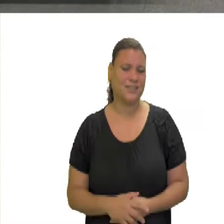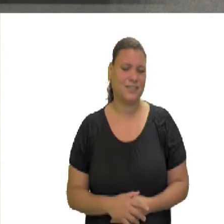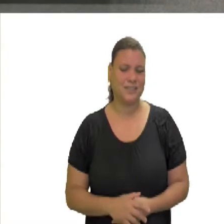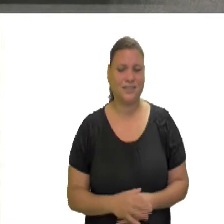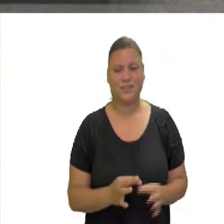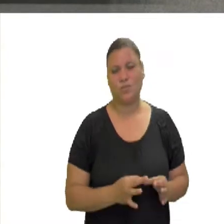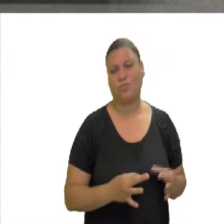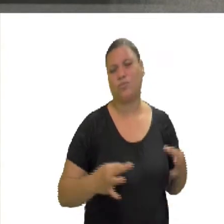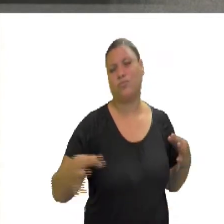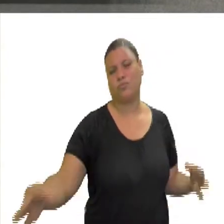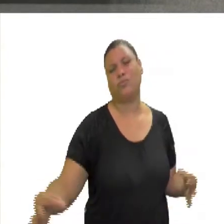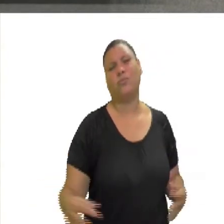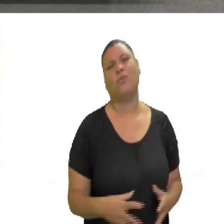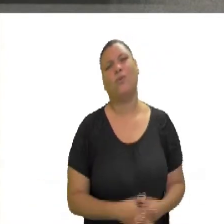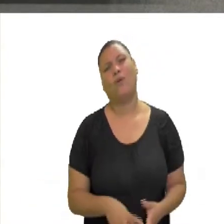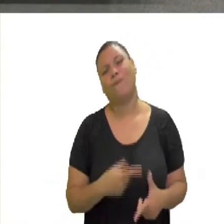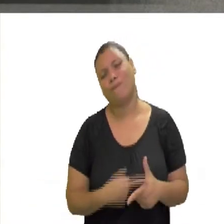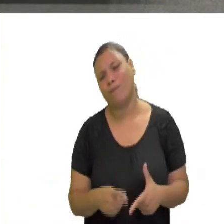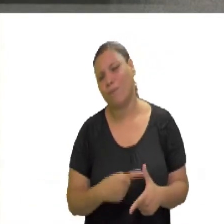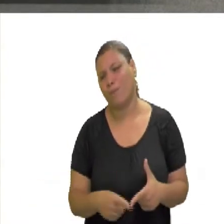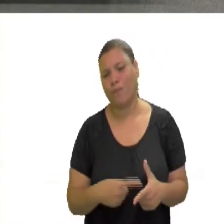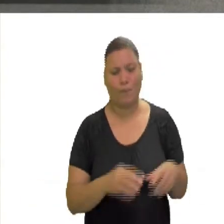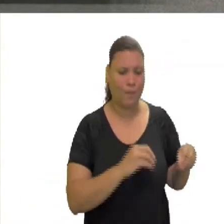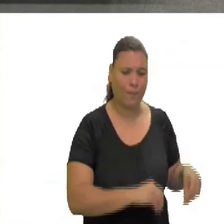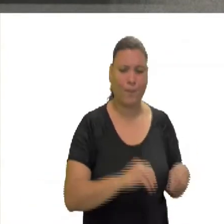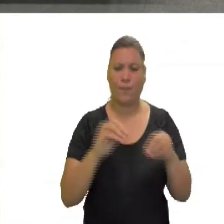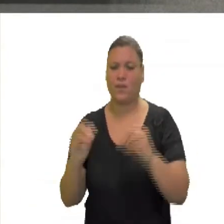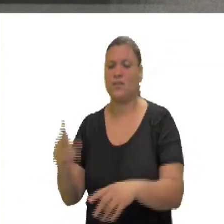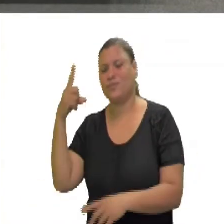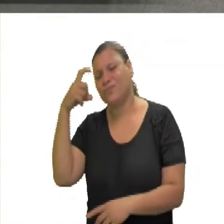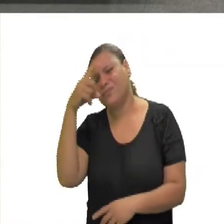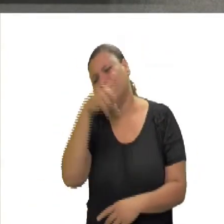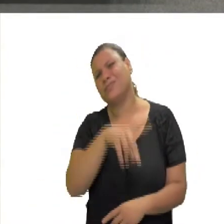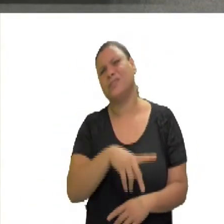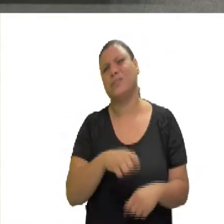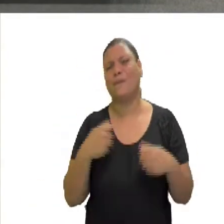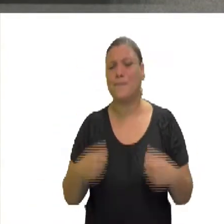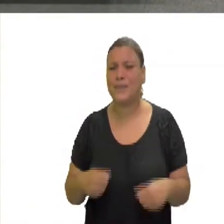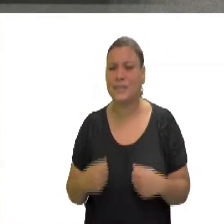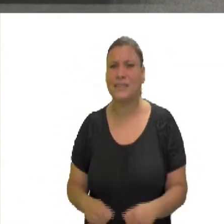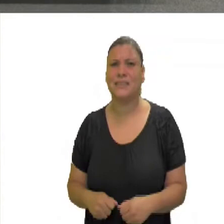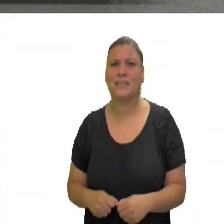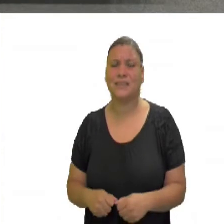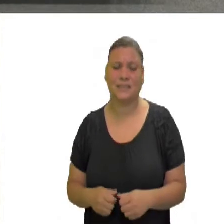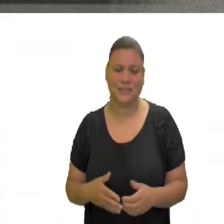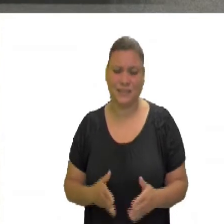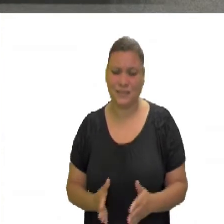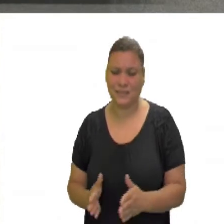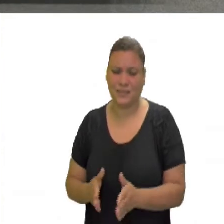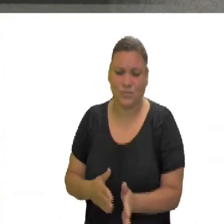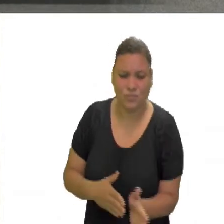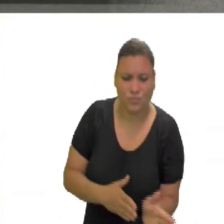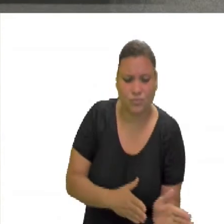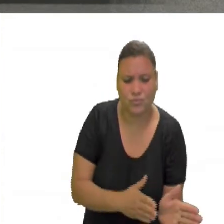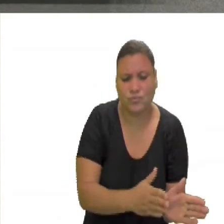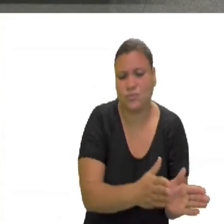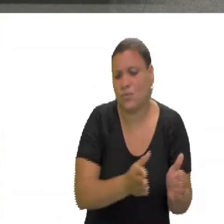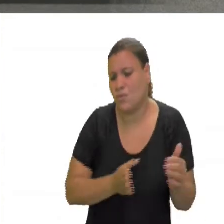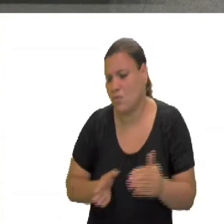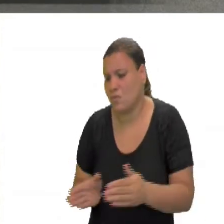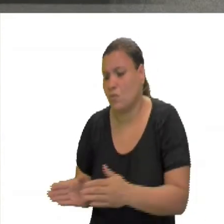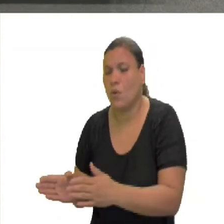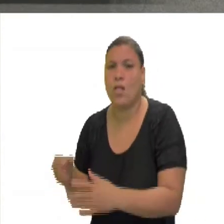tendo muito problema para chegar com esse ouro lá no litoral, então vamos construir uma estrada nova. Foi também uma